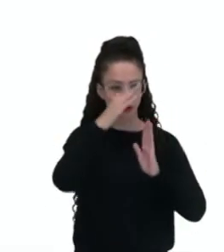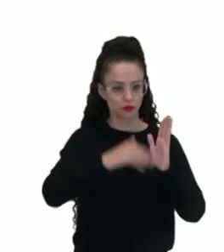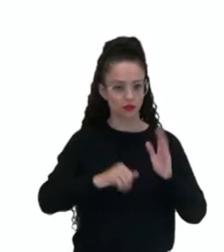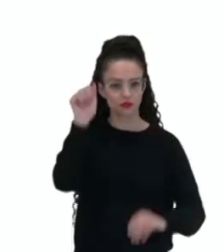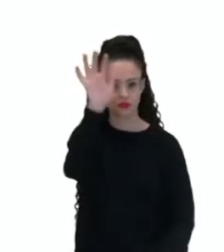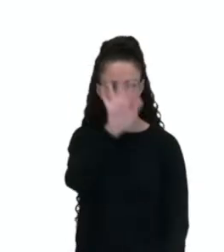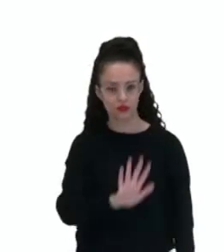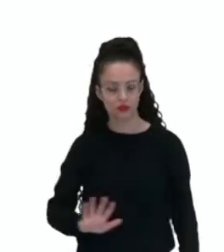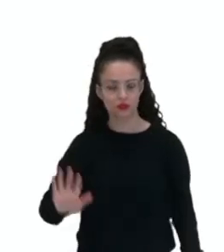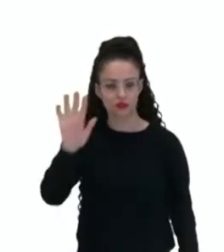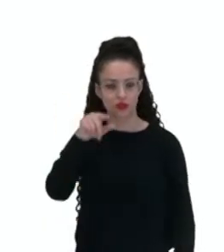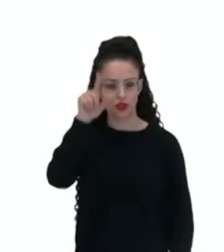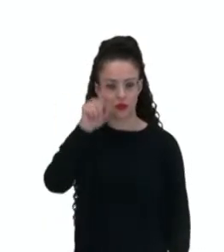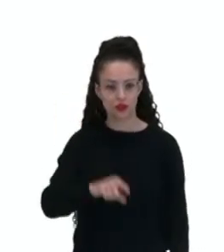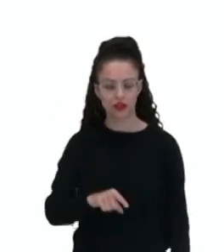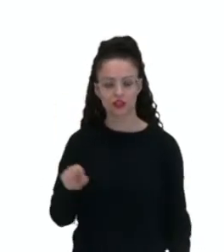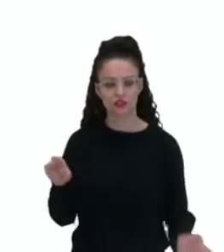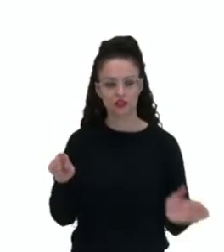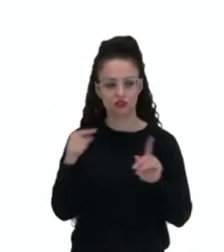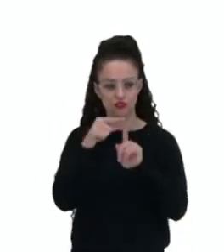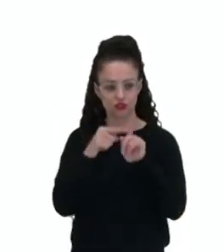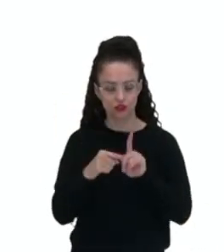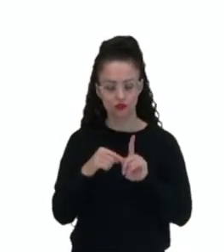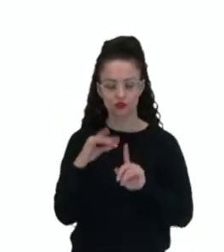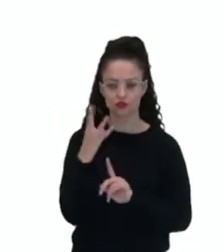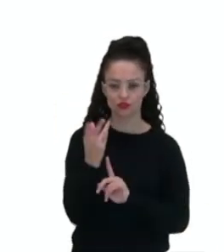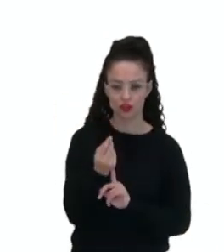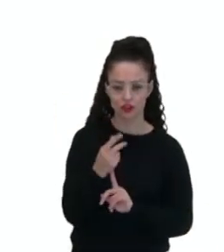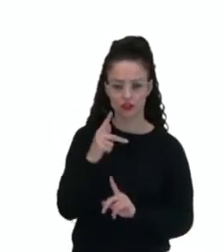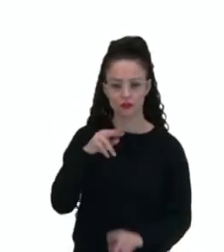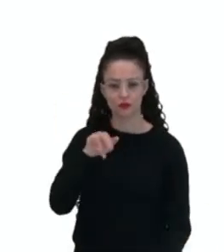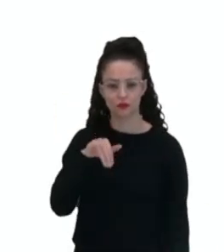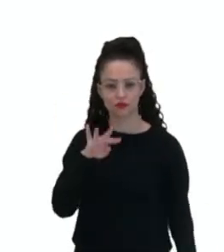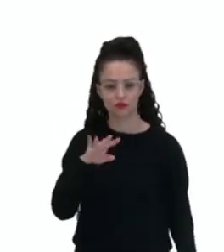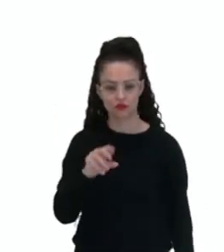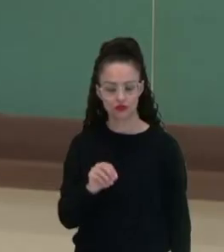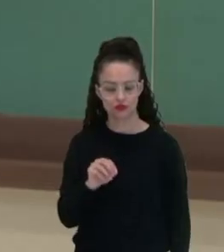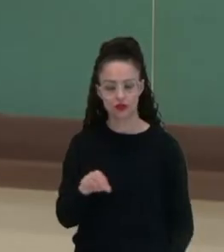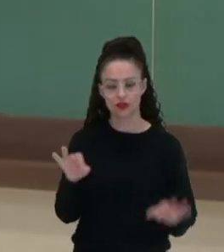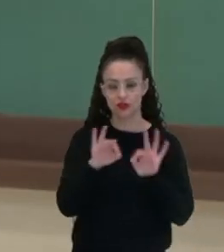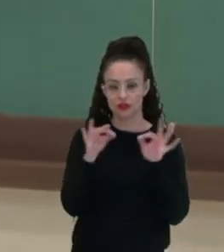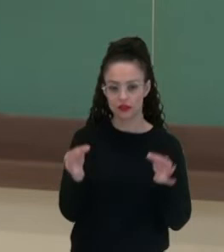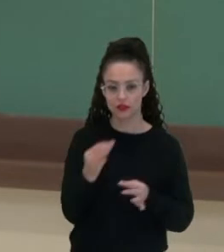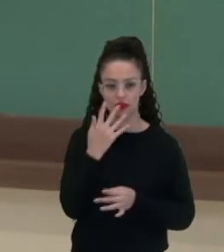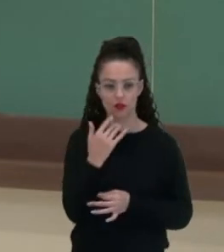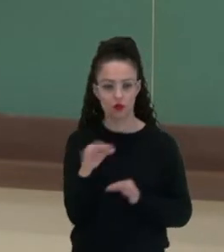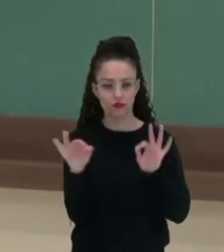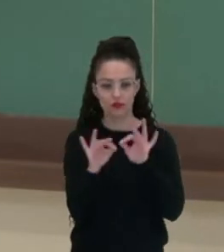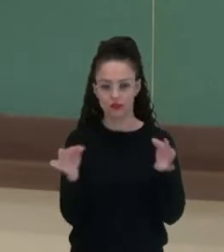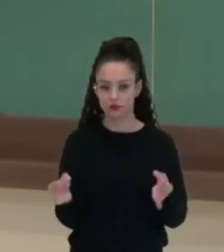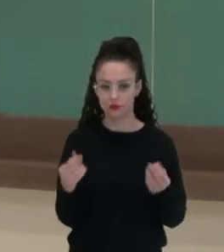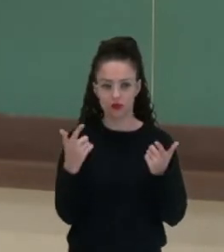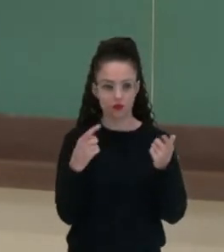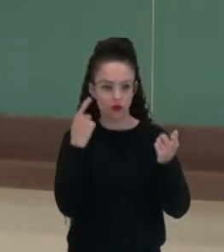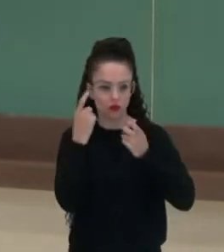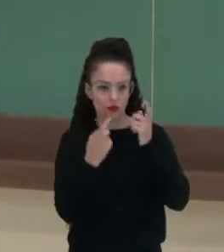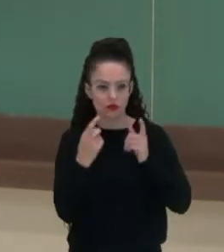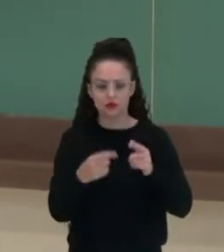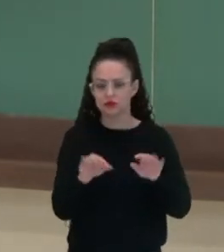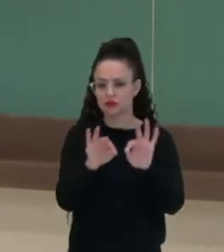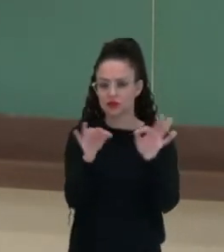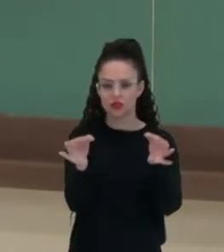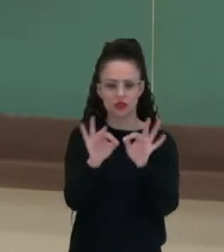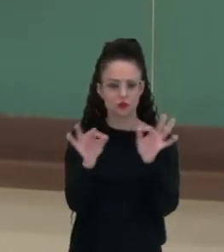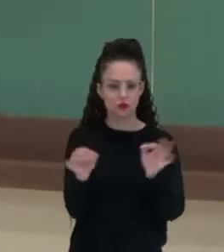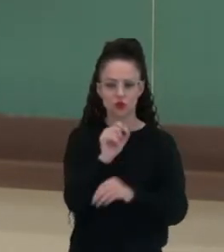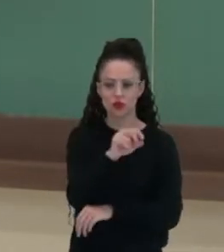em um estilo chamado de arte primitiva, com linhas e cores simplificadas, né? Então não tem preocupações. Vai fazer de forma simples